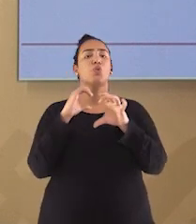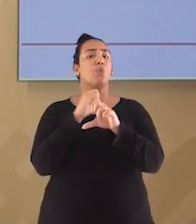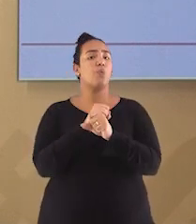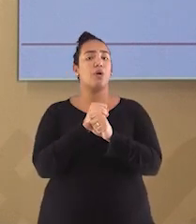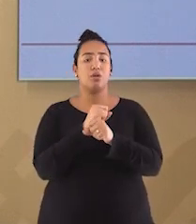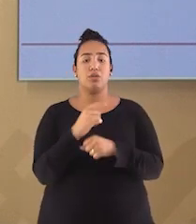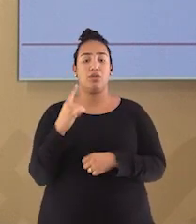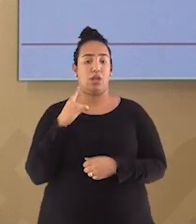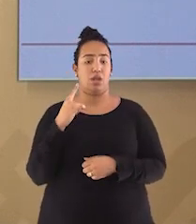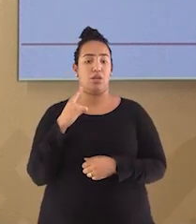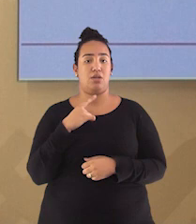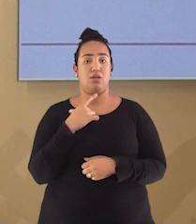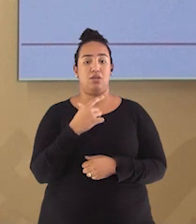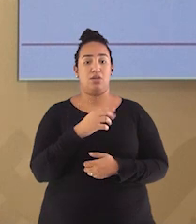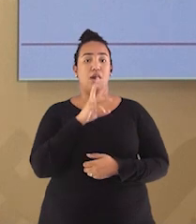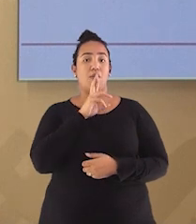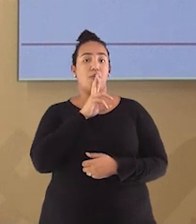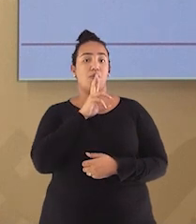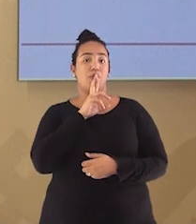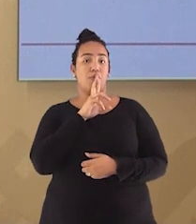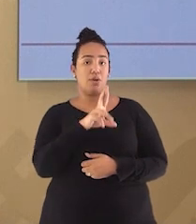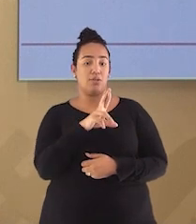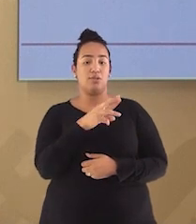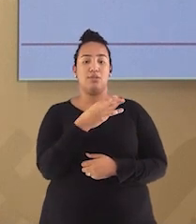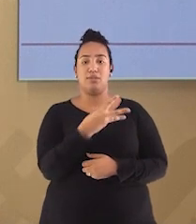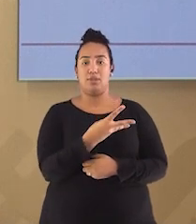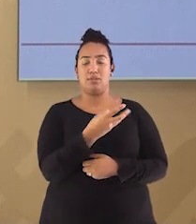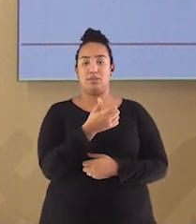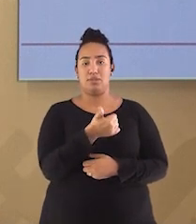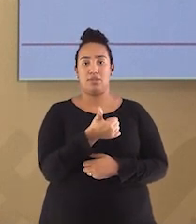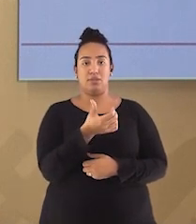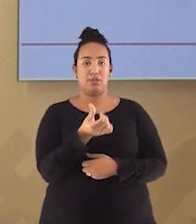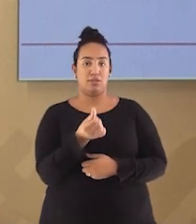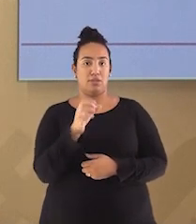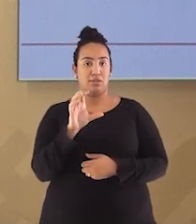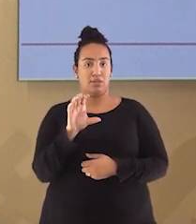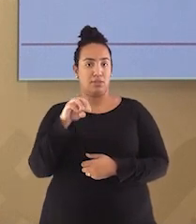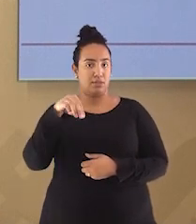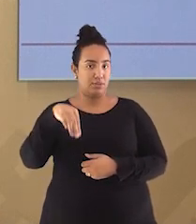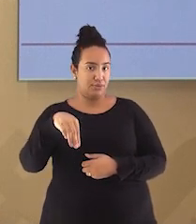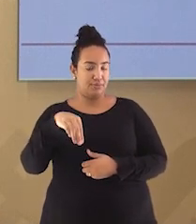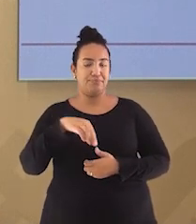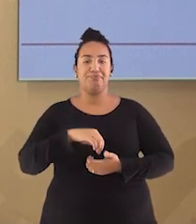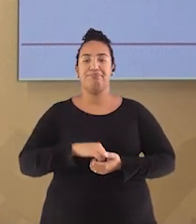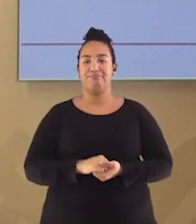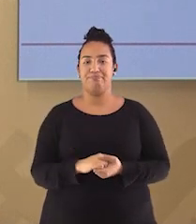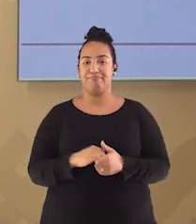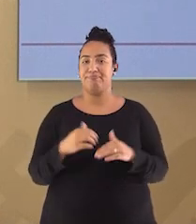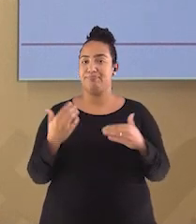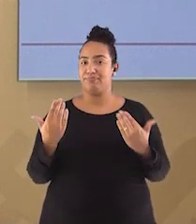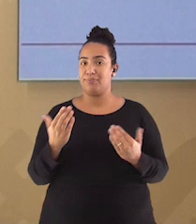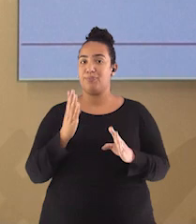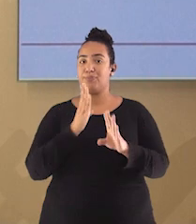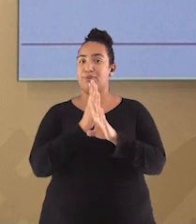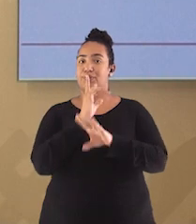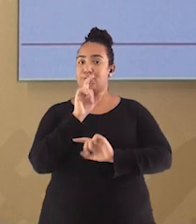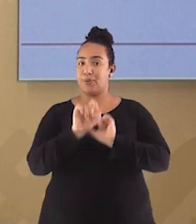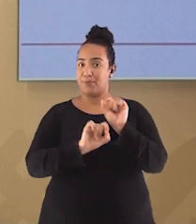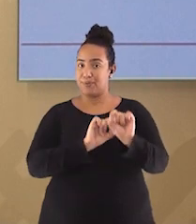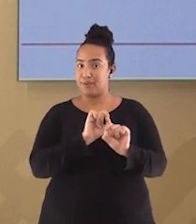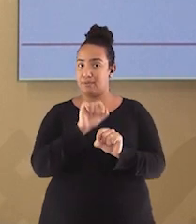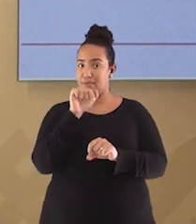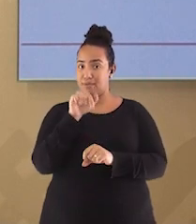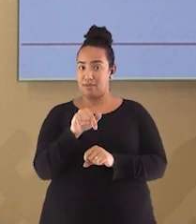nós temos um resultado igual a 316 cm assim descobrimos que o perímetro